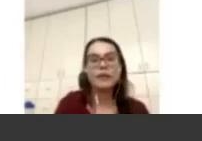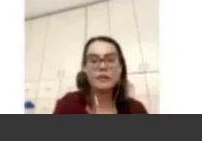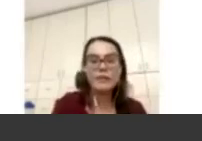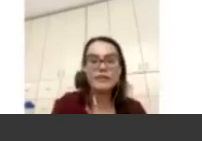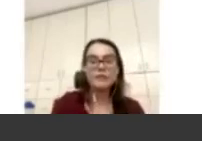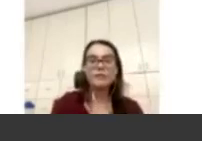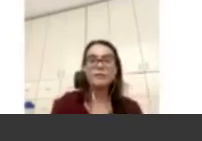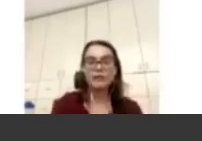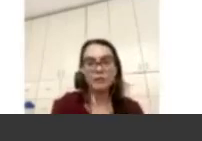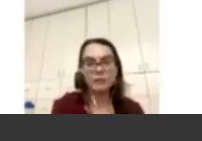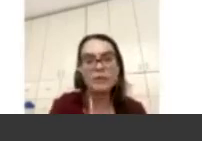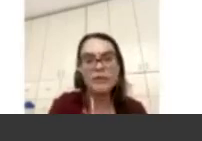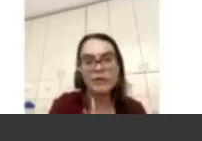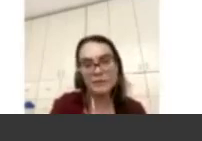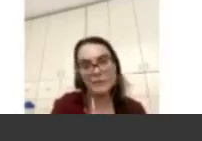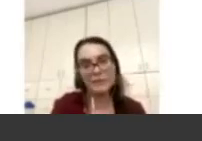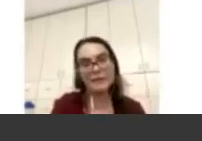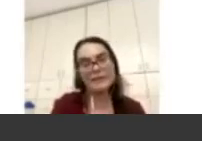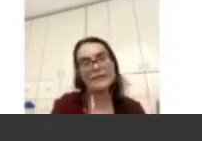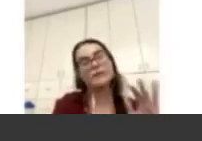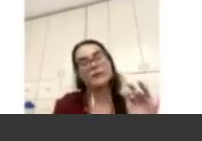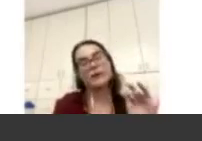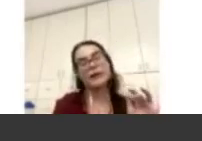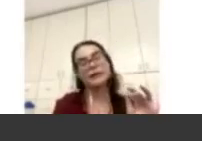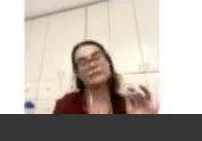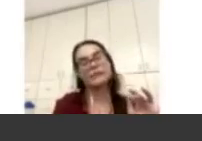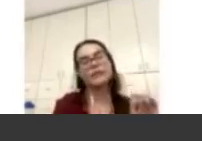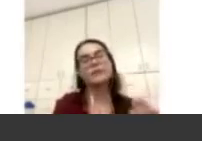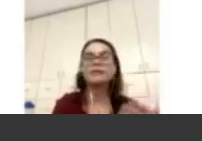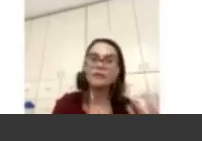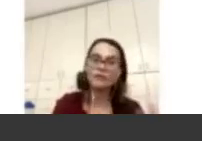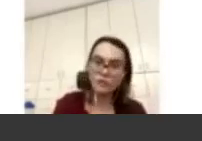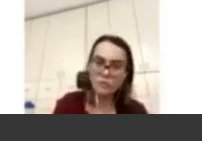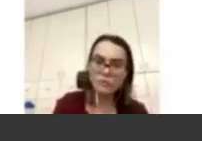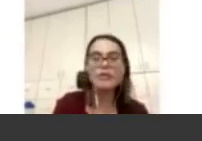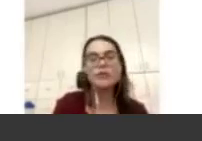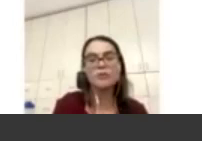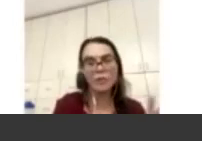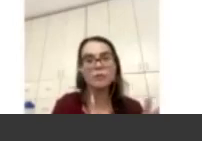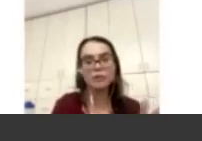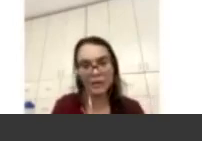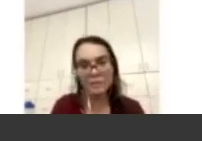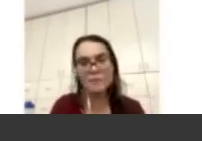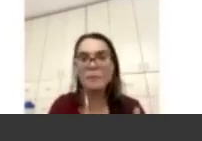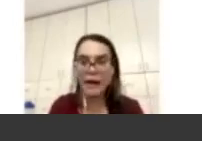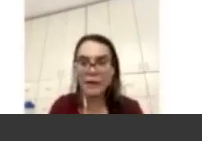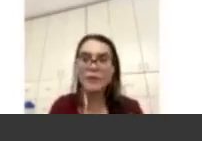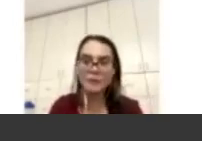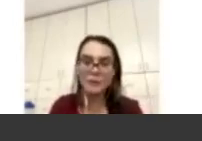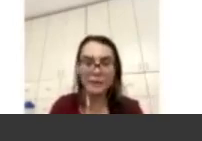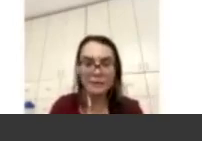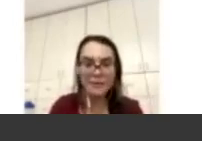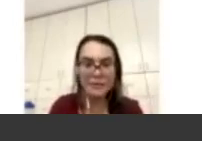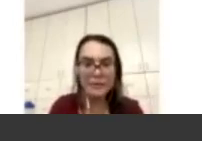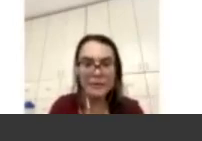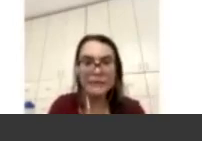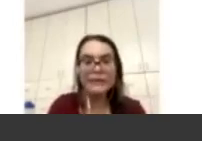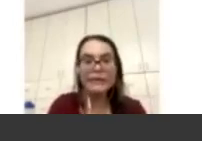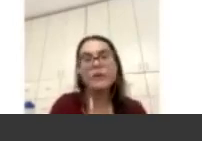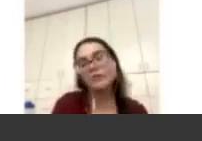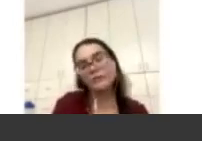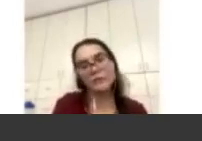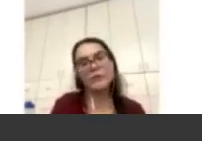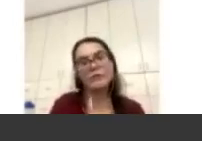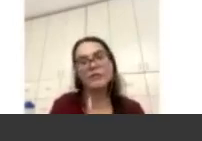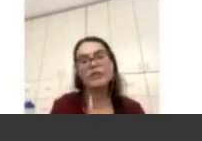teve 4 atualizações do PAC adulto. Nós já temos a atualização de 2020 no bit.ly/programa PAC Brasil.